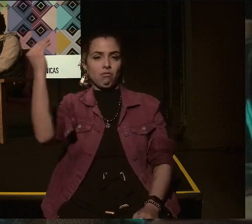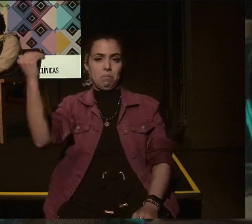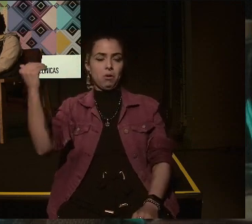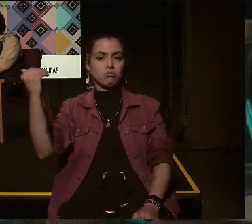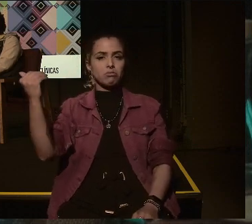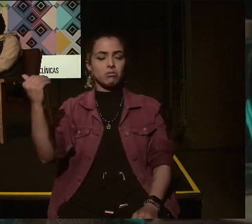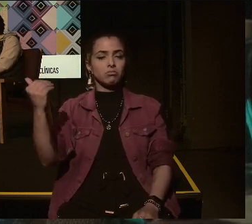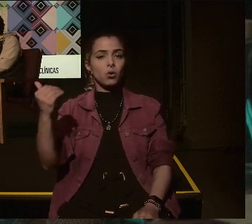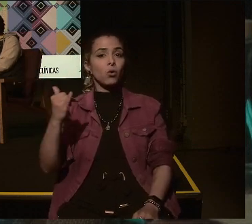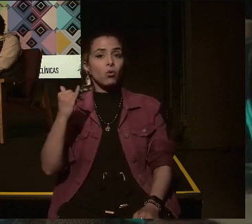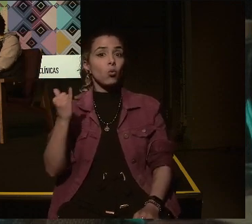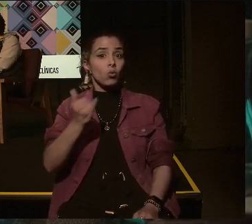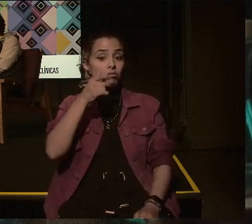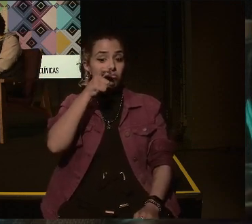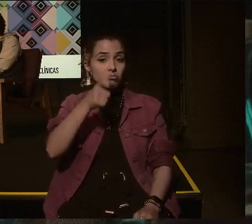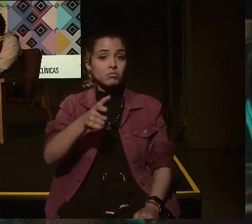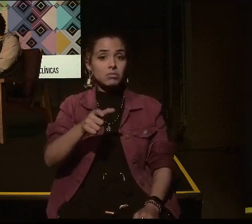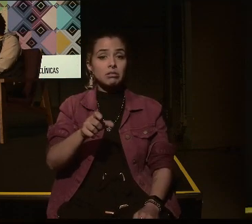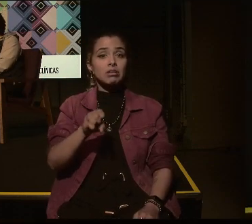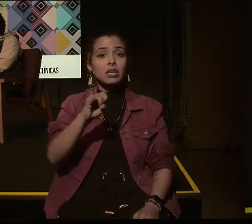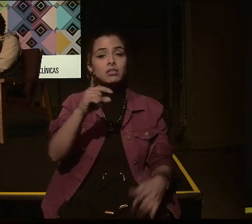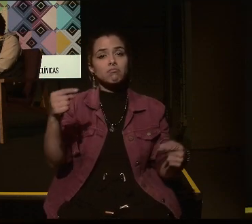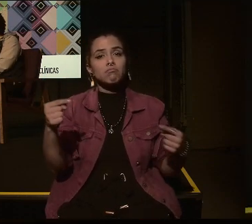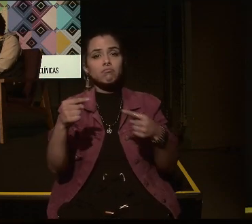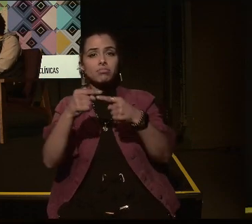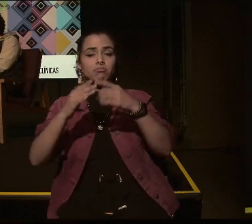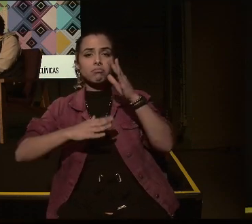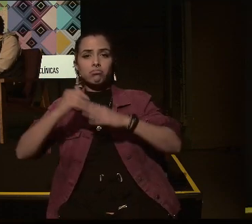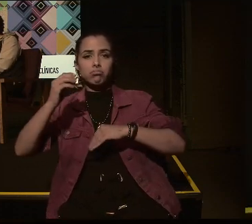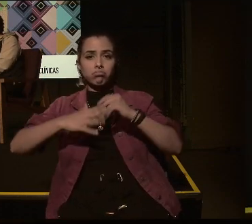latino-americano. Se servir,